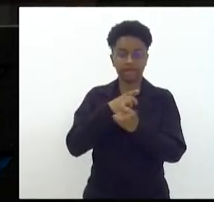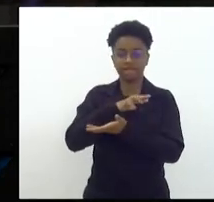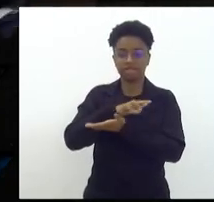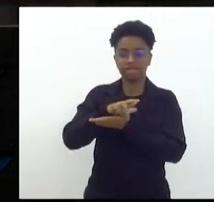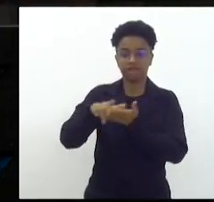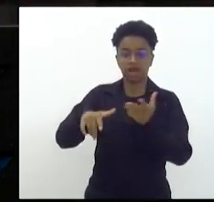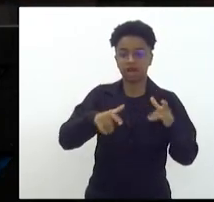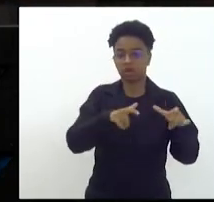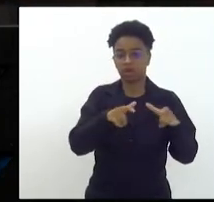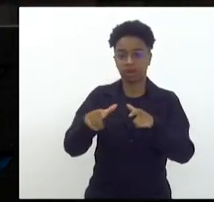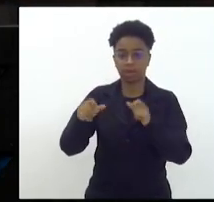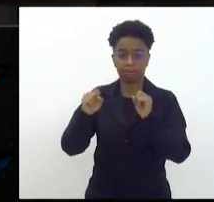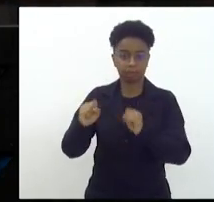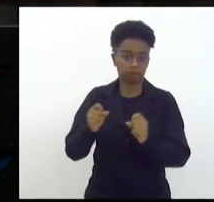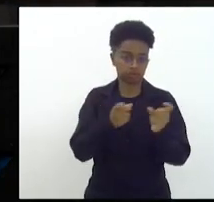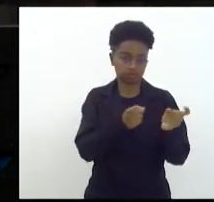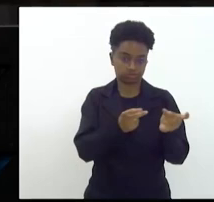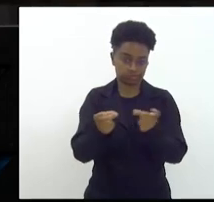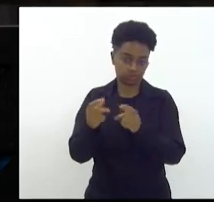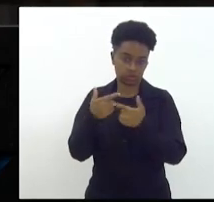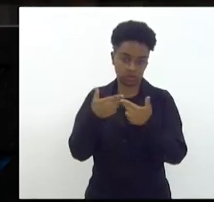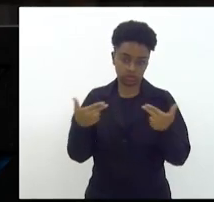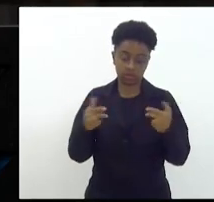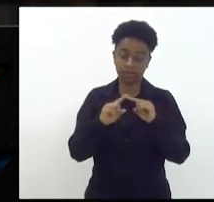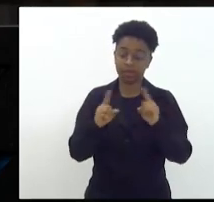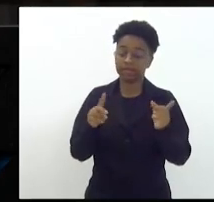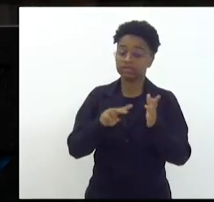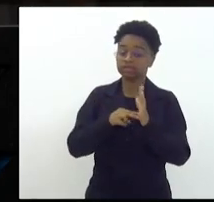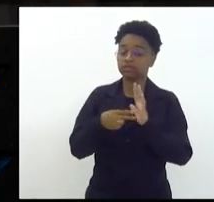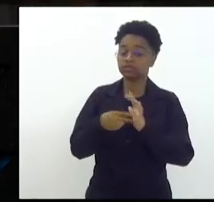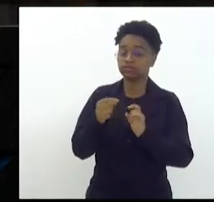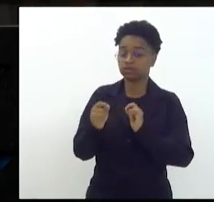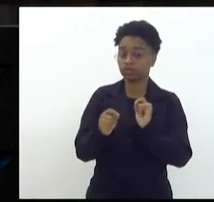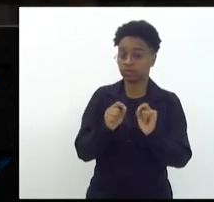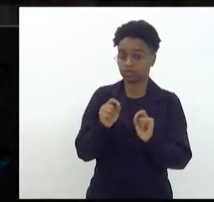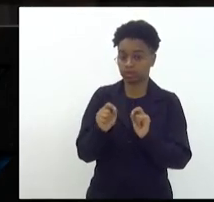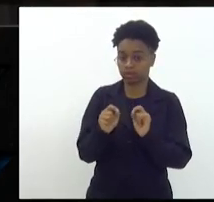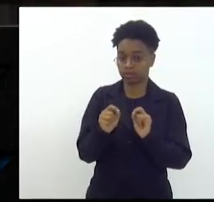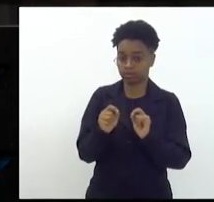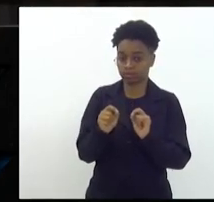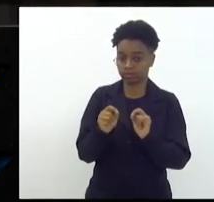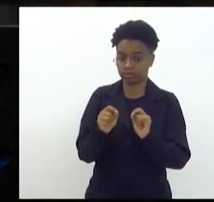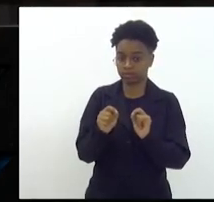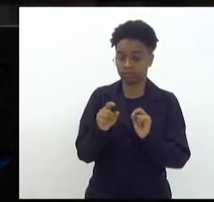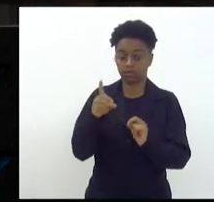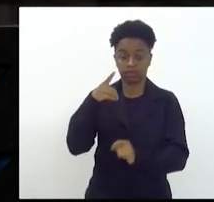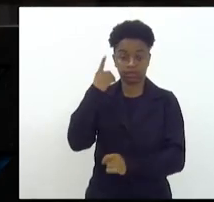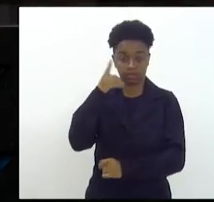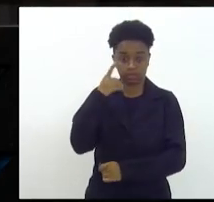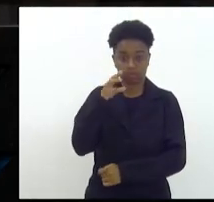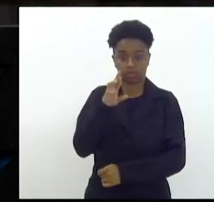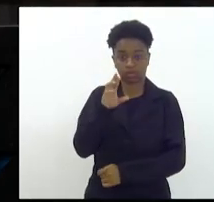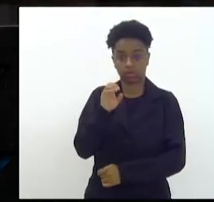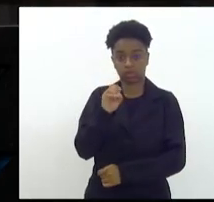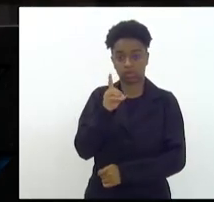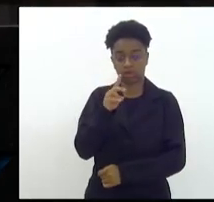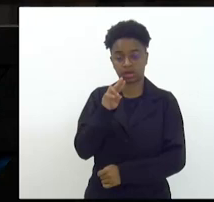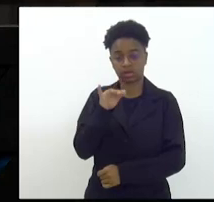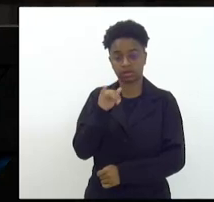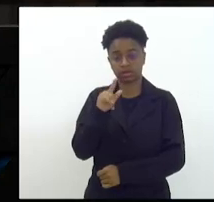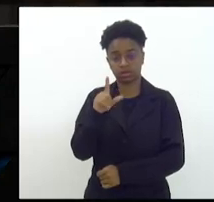de espaços comerciais que que significa isso Deputado Bacelar foi um dos que inclusive relatou